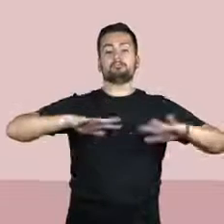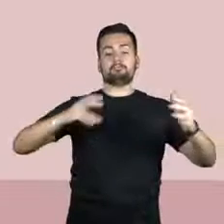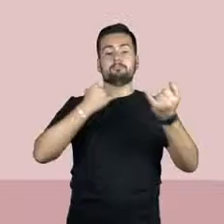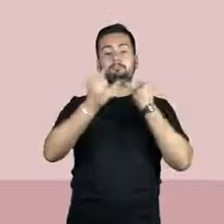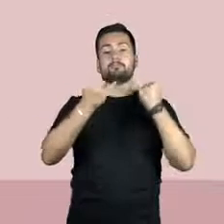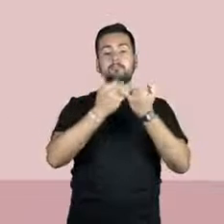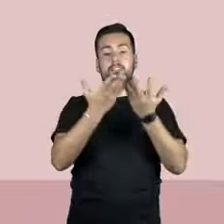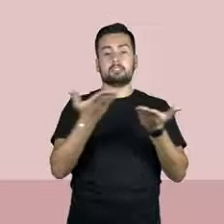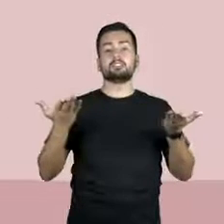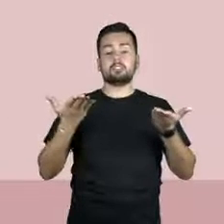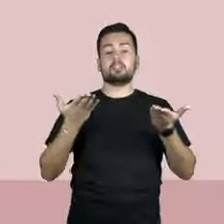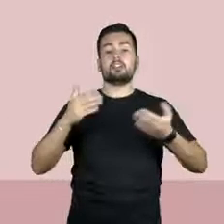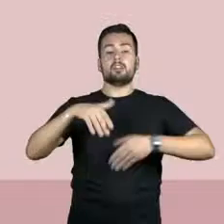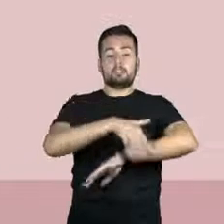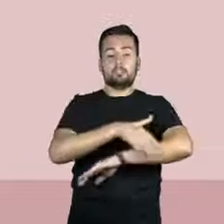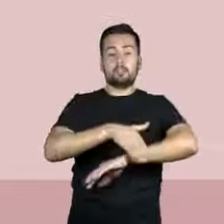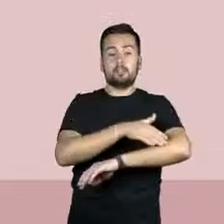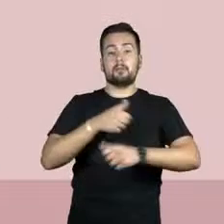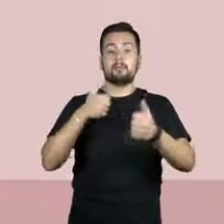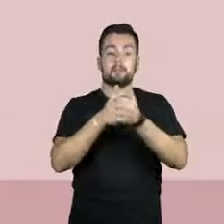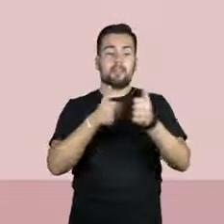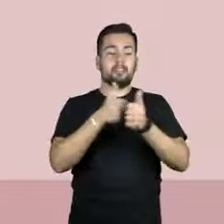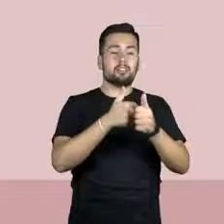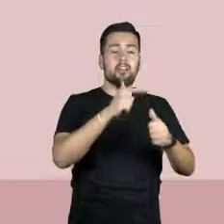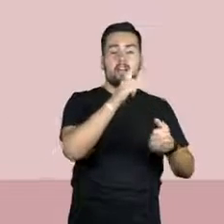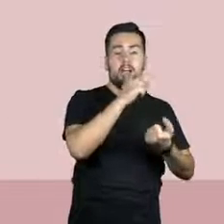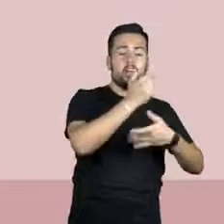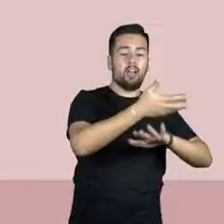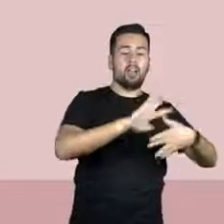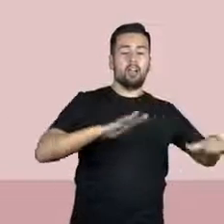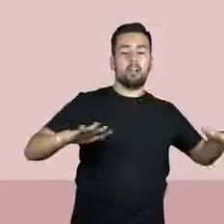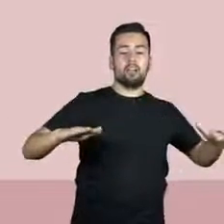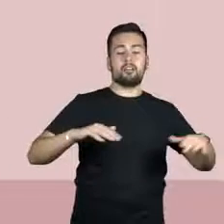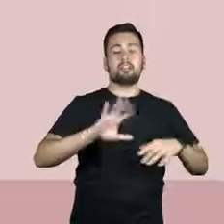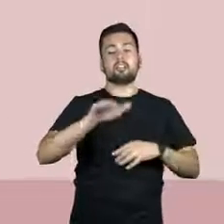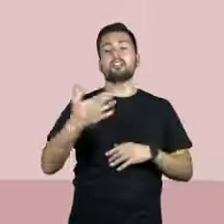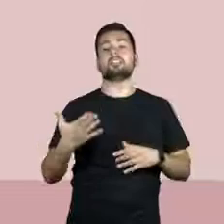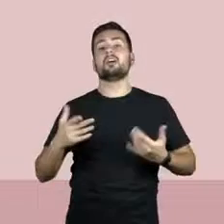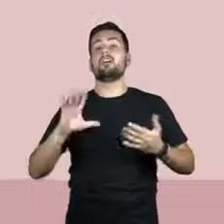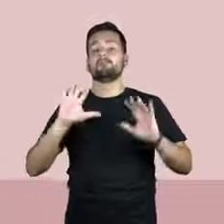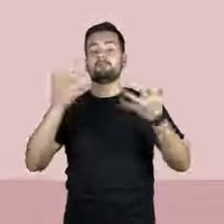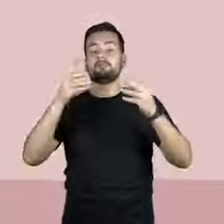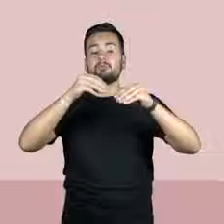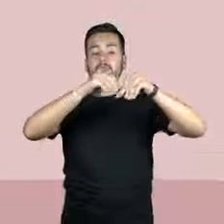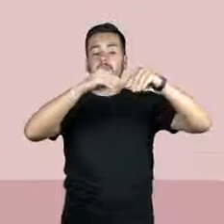Urbanização, regiões de encostas, aí chove e acaba tendo deslizamento com perdas.